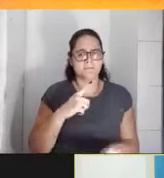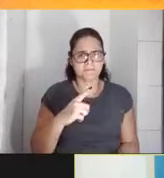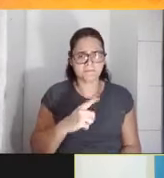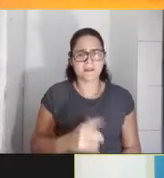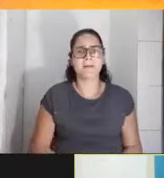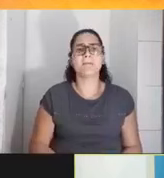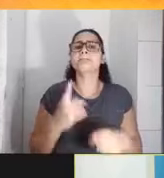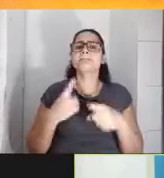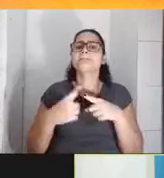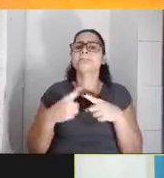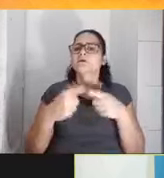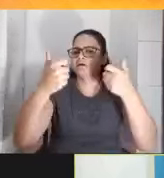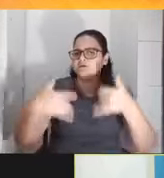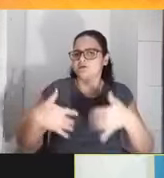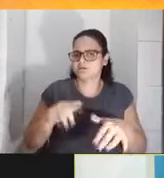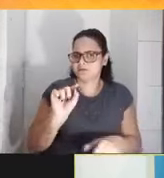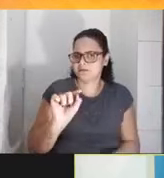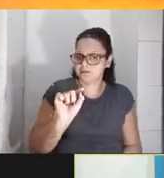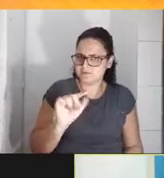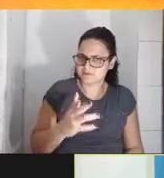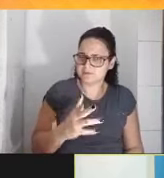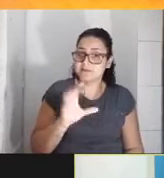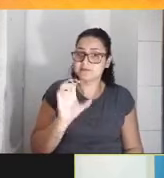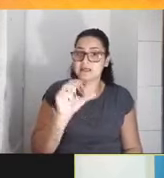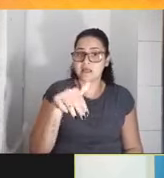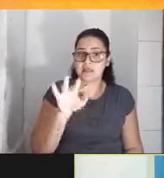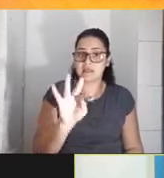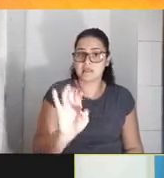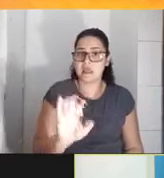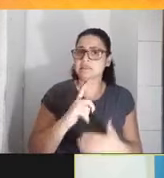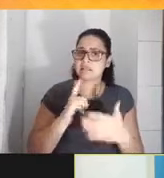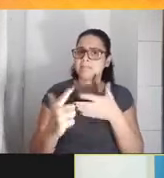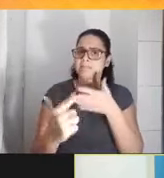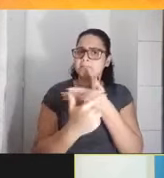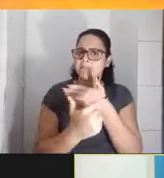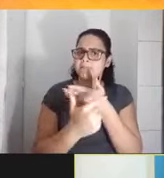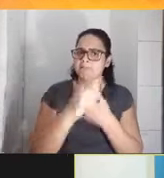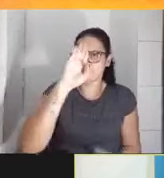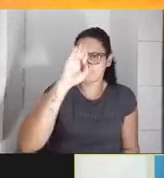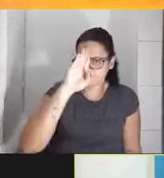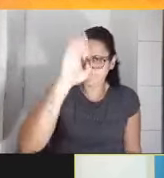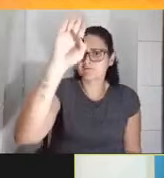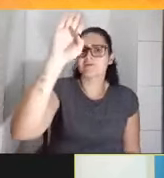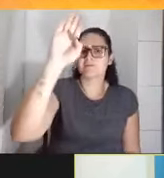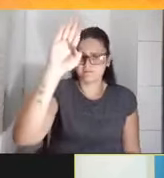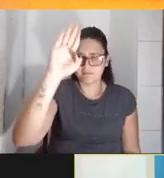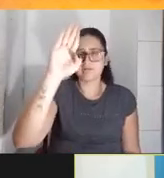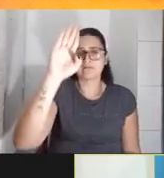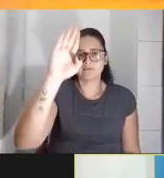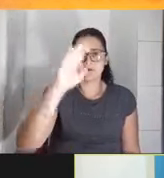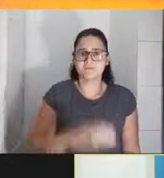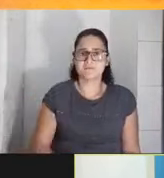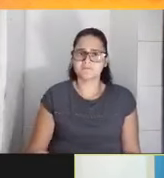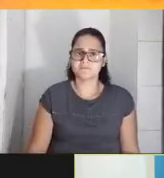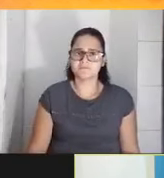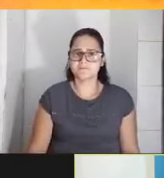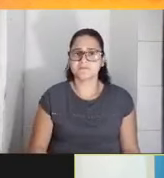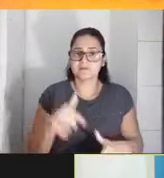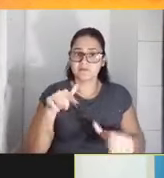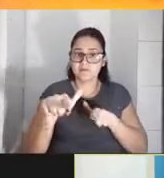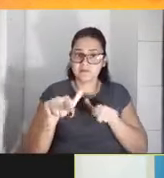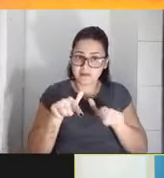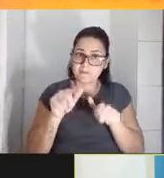porque eu acho que a CNTE tem um papel fundamental na legitimidade do trabalho exercido por